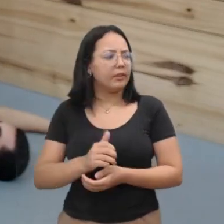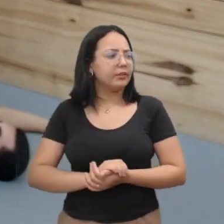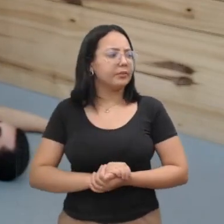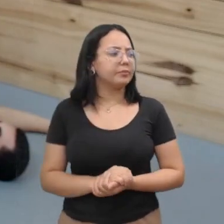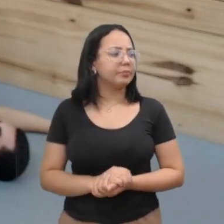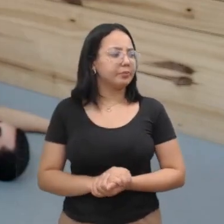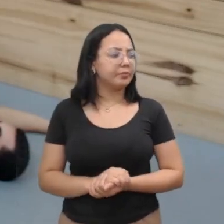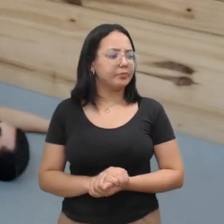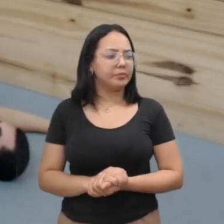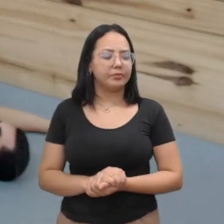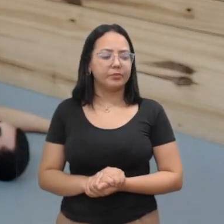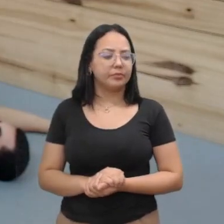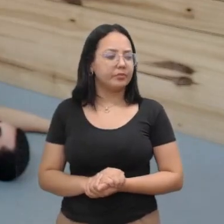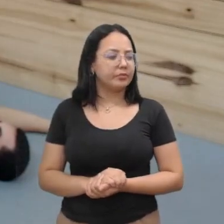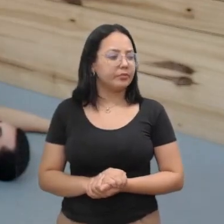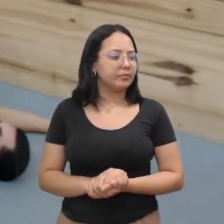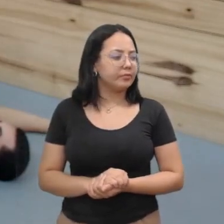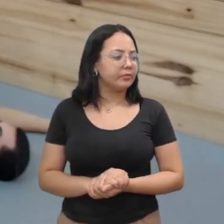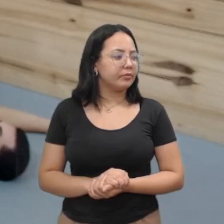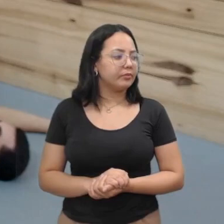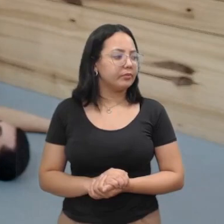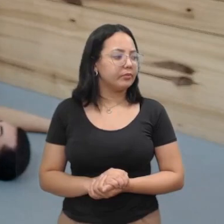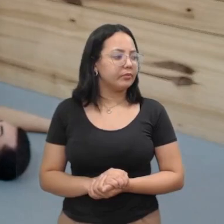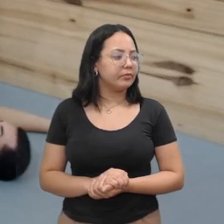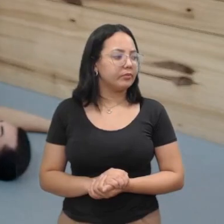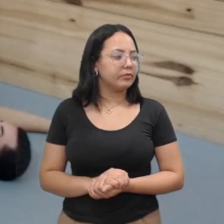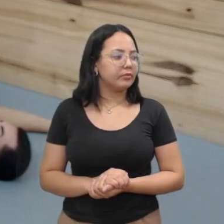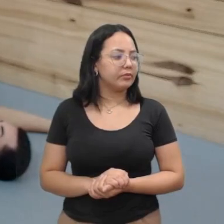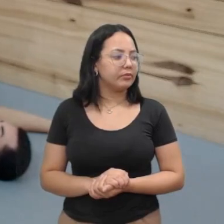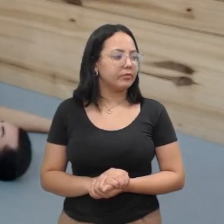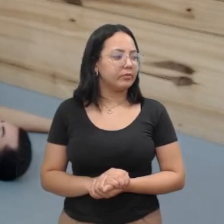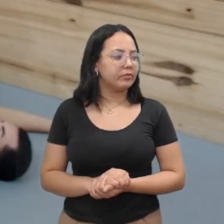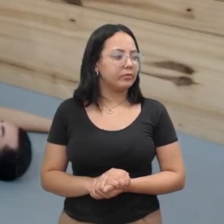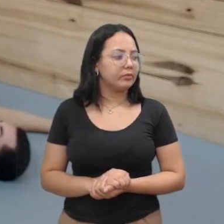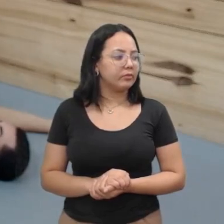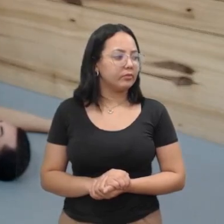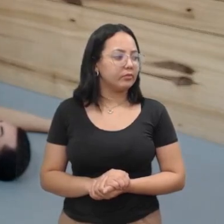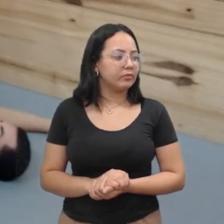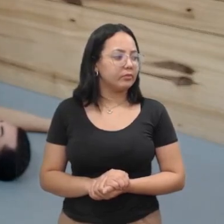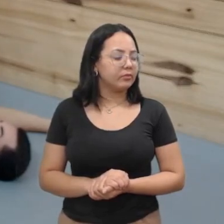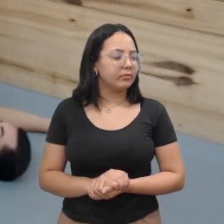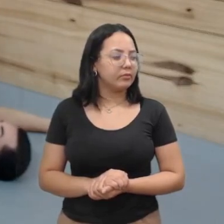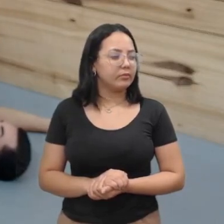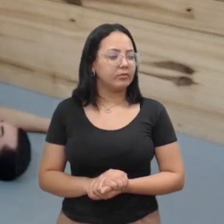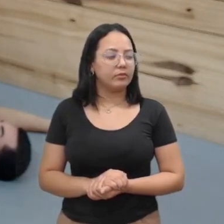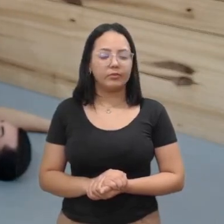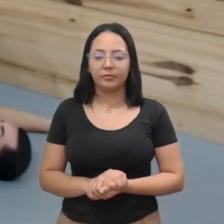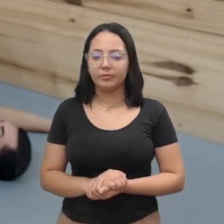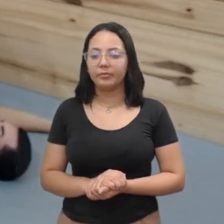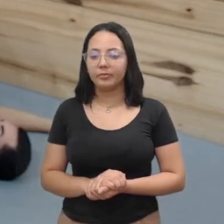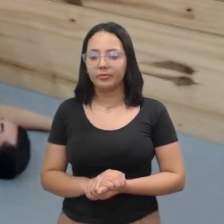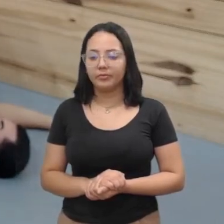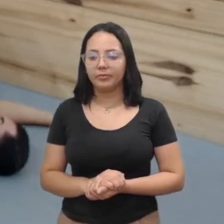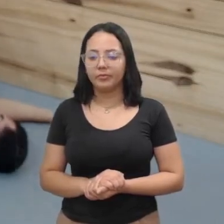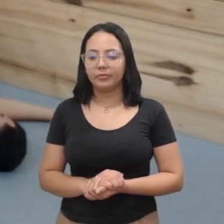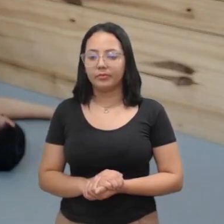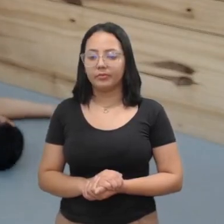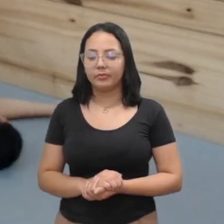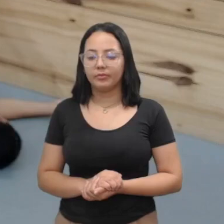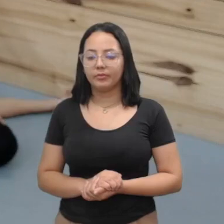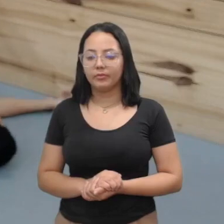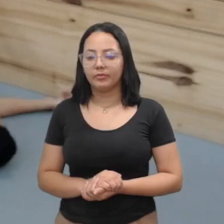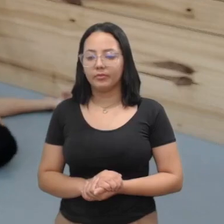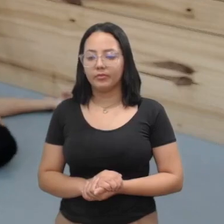Aí você puxa a calça dele aqui para cá, a perna dele, tá? E em seguida puxa para cá, que essa aqui